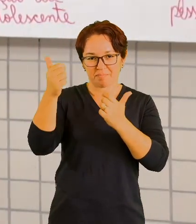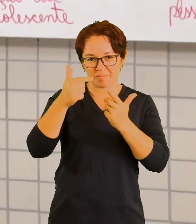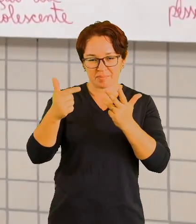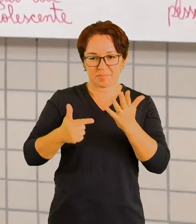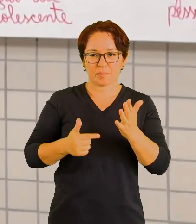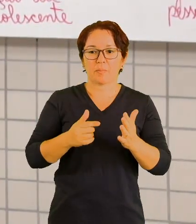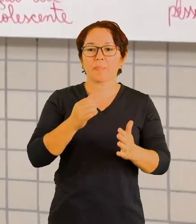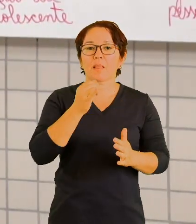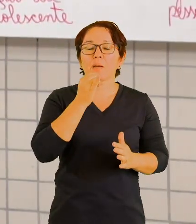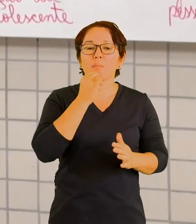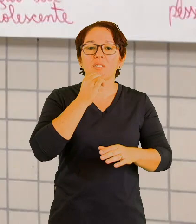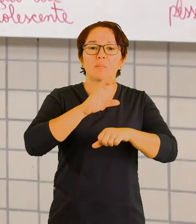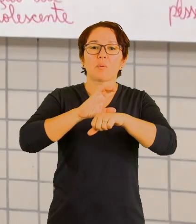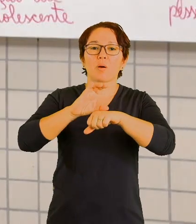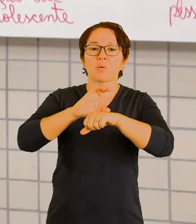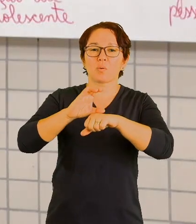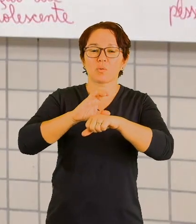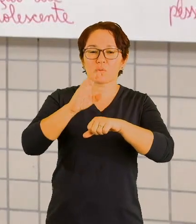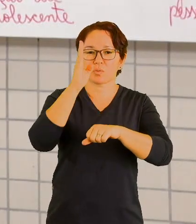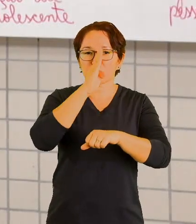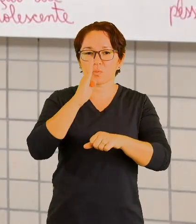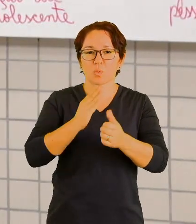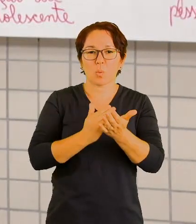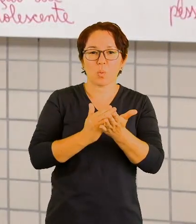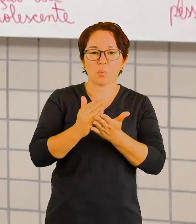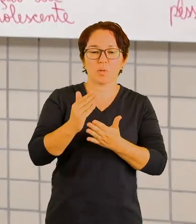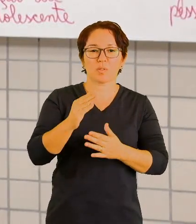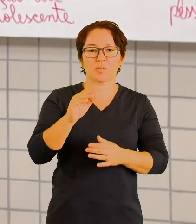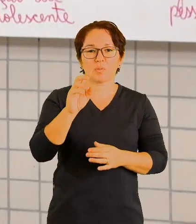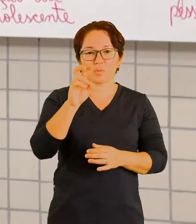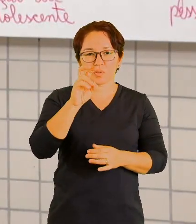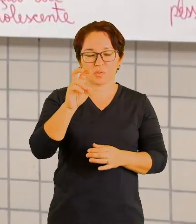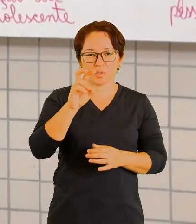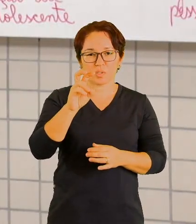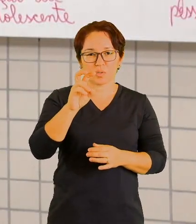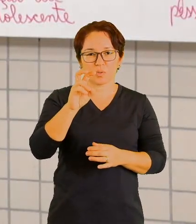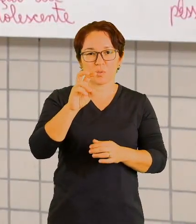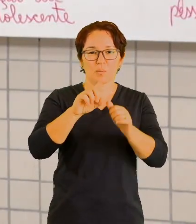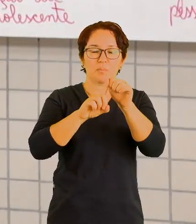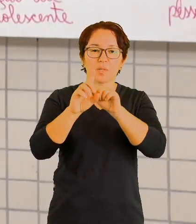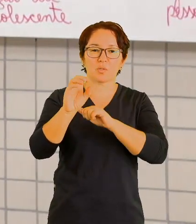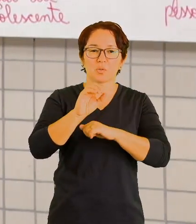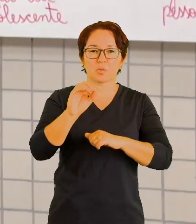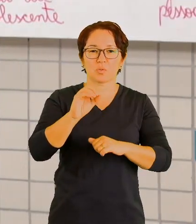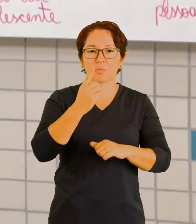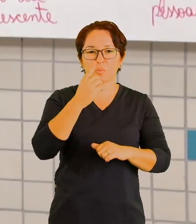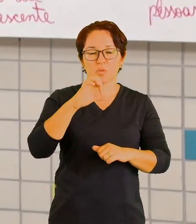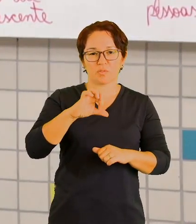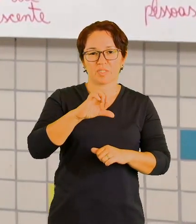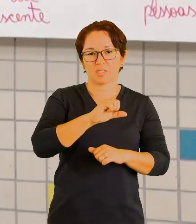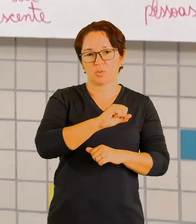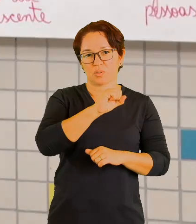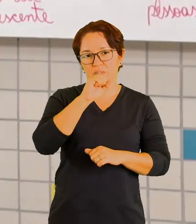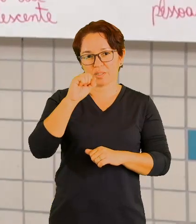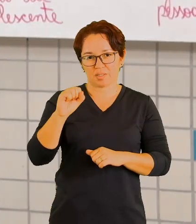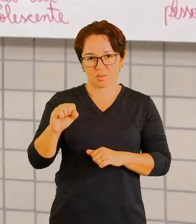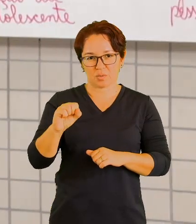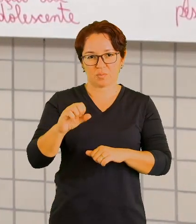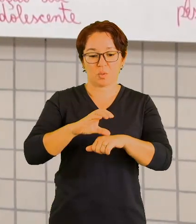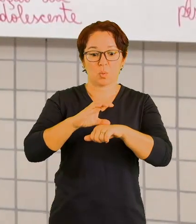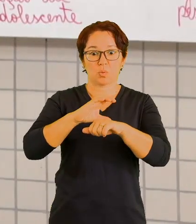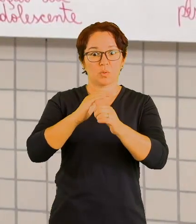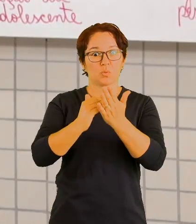em vigor no dia 5 de outubro de 1988 e é a lei suprema do Brasil. A